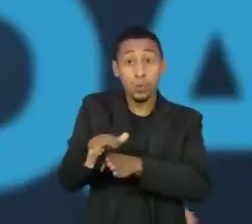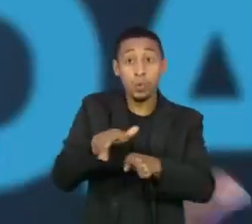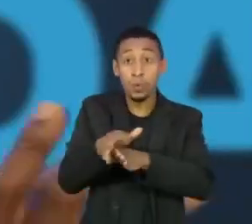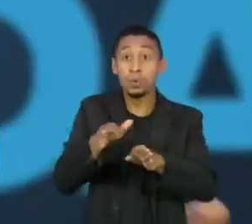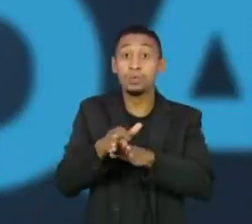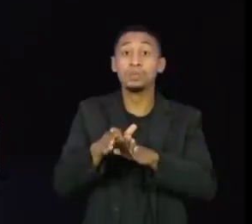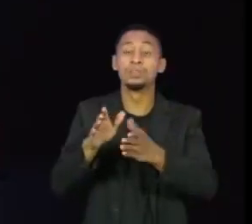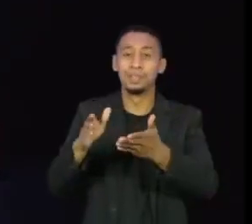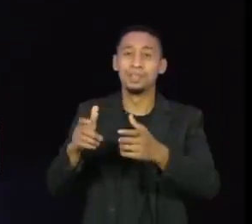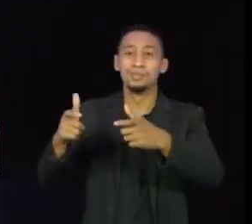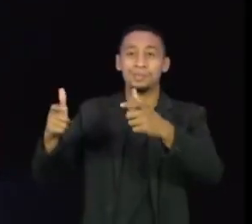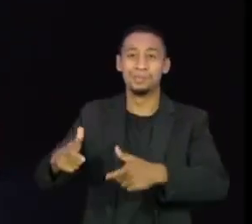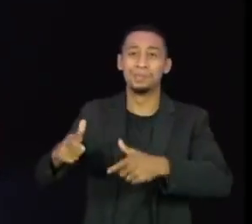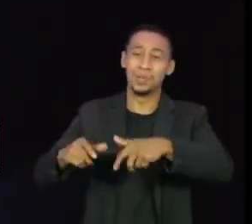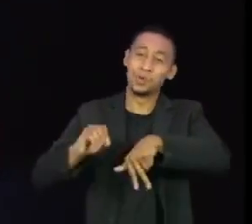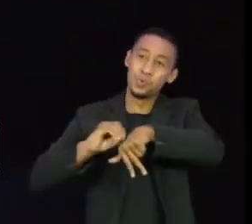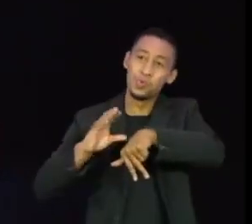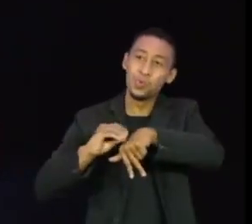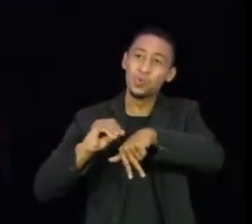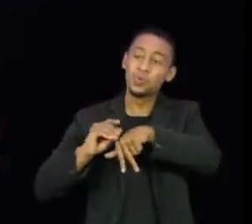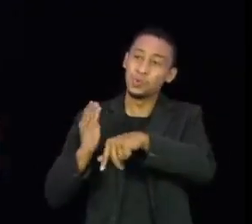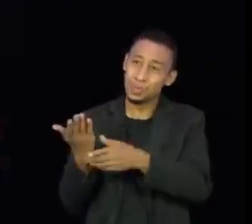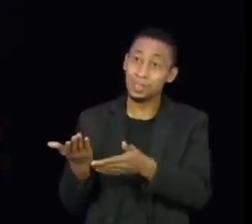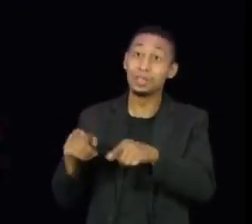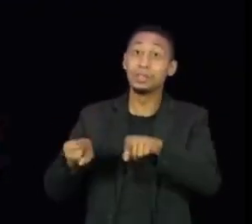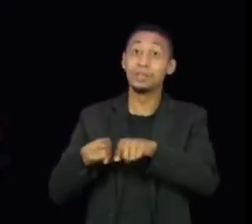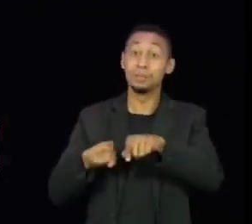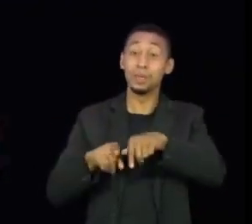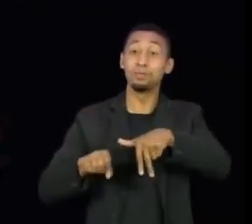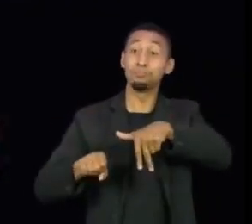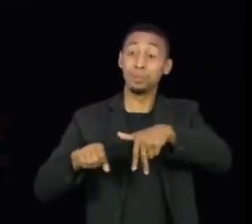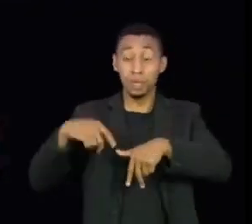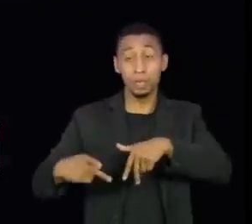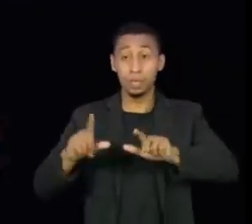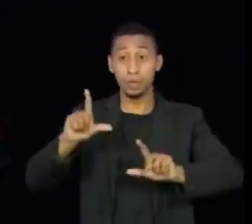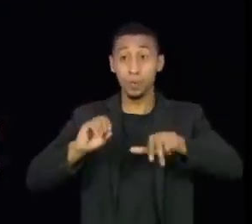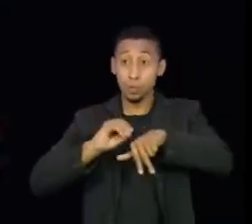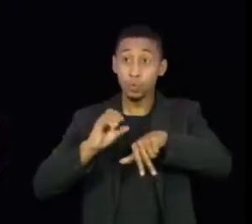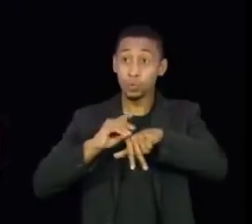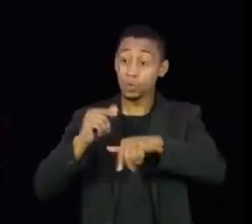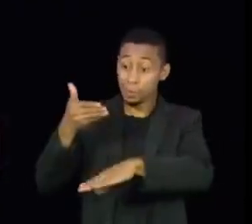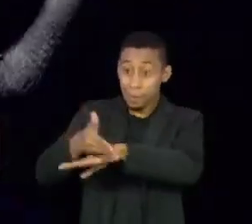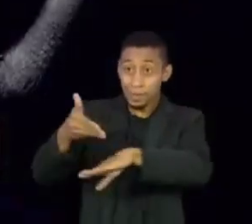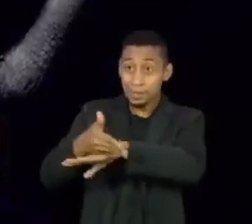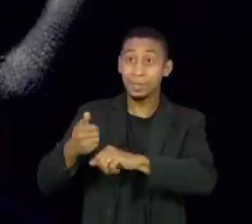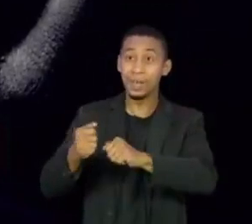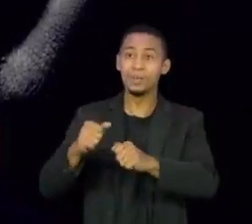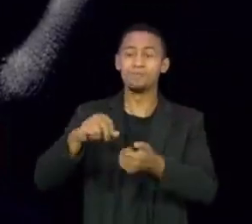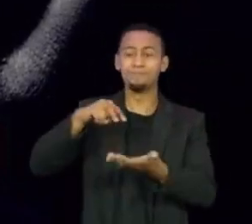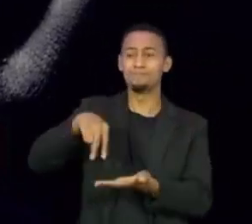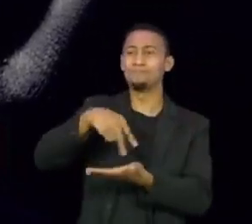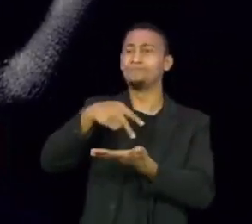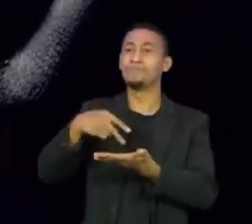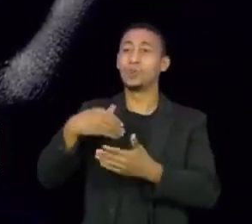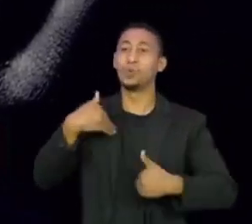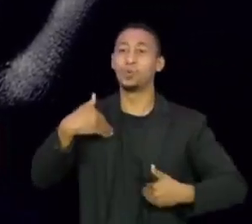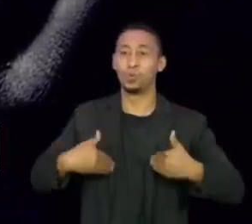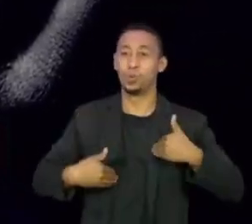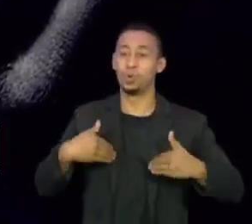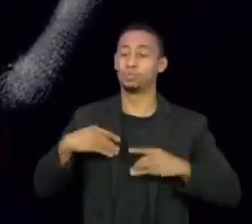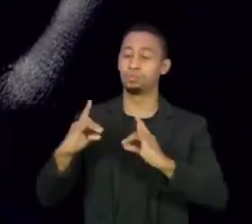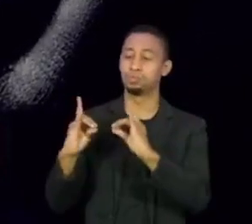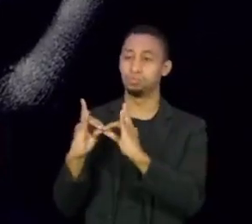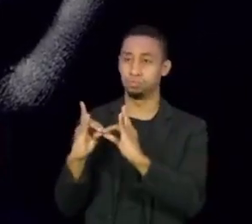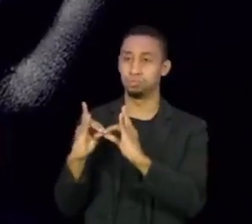da Fundação Padre Anchieta e assessor artístico da TV Cultura o corpo do bailarino e coreógrafo será